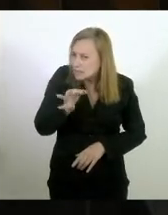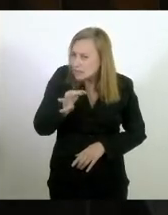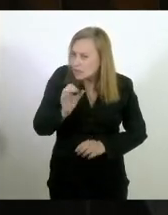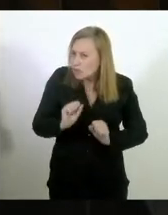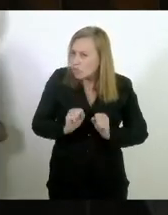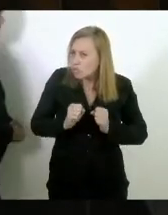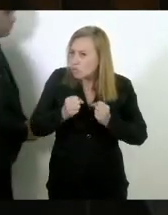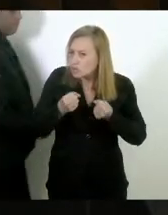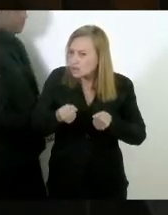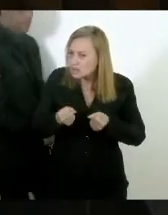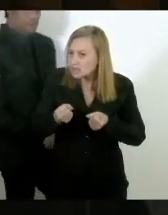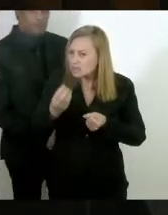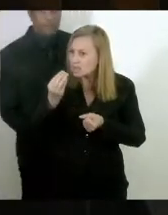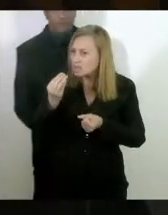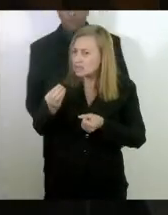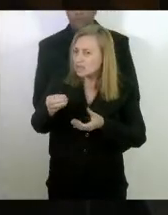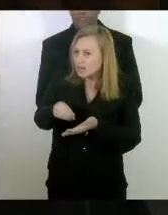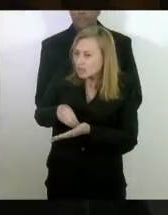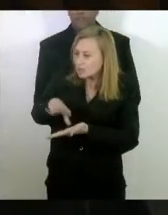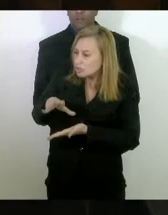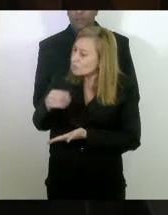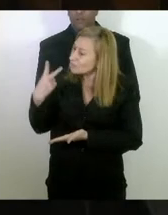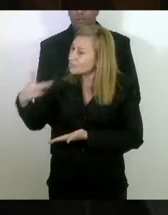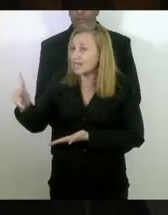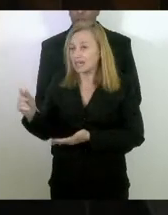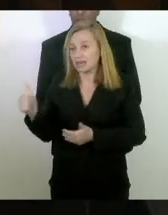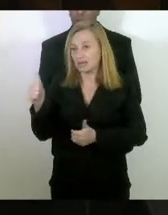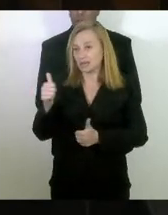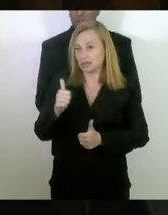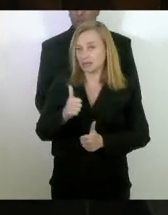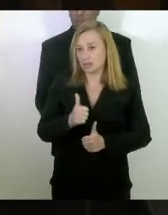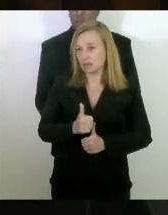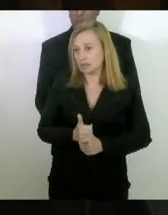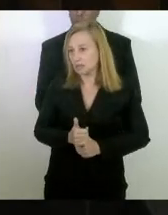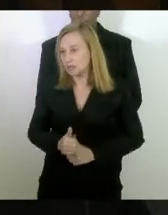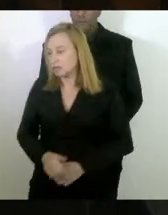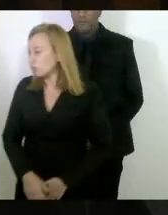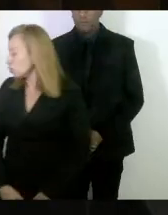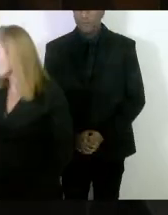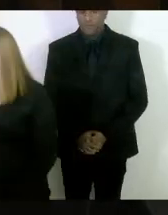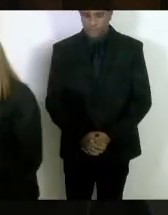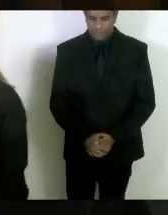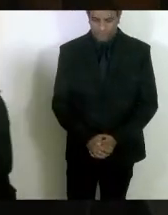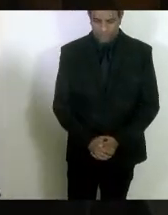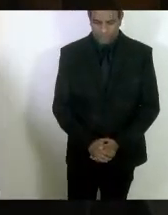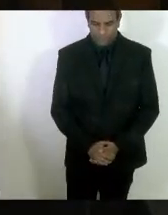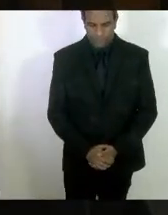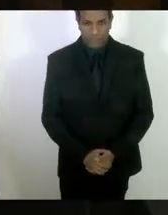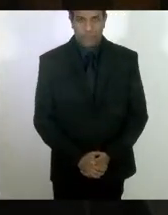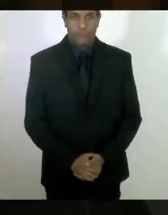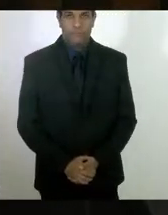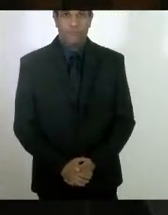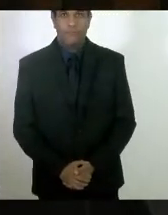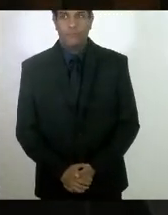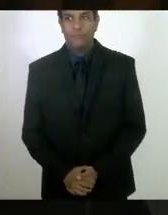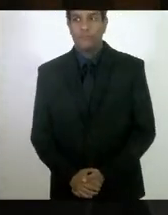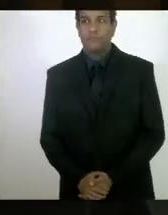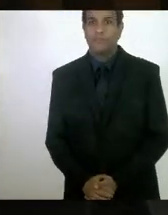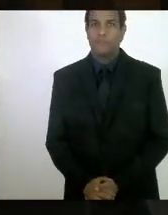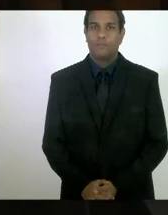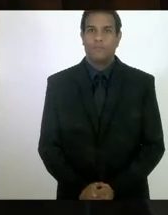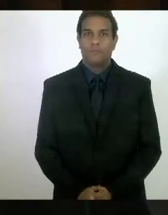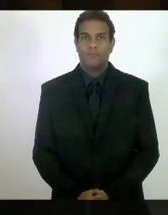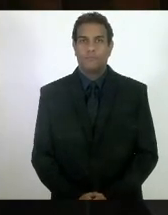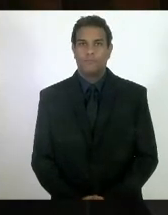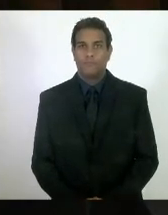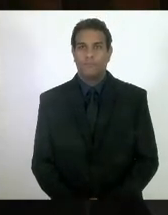forçando a demissão dele a partir daquele momento e se dirigindo a ele com